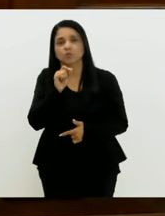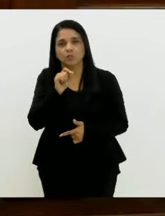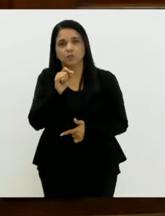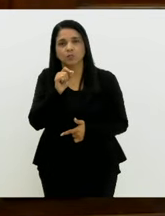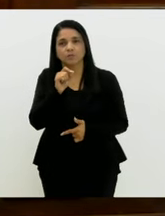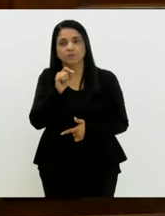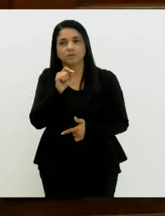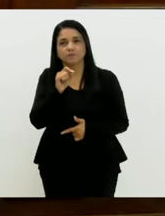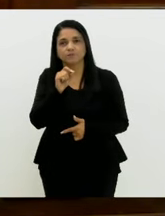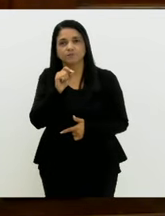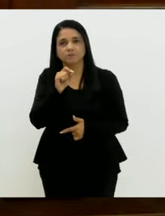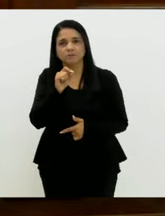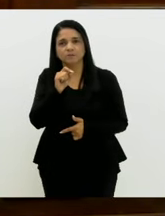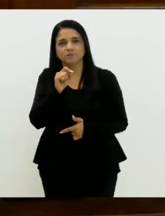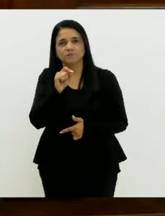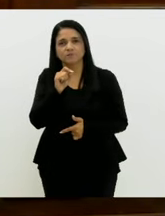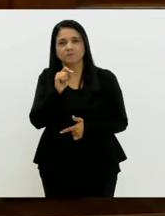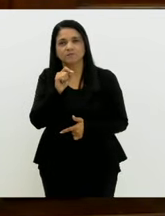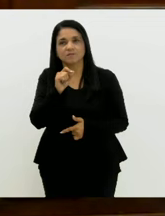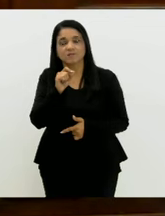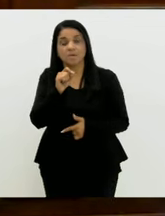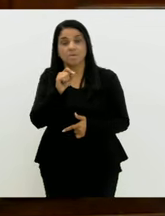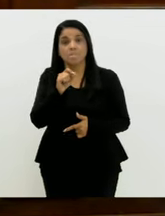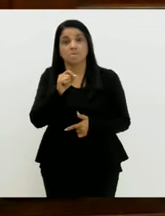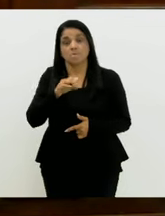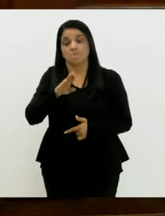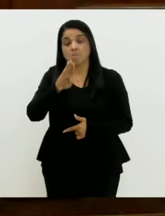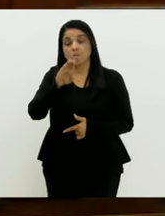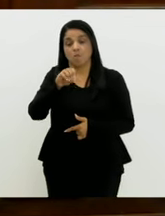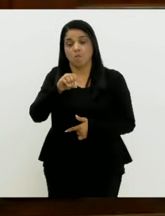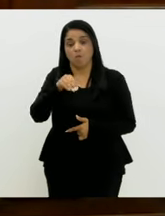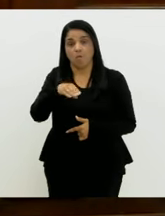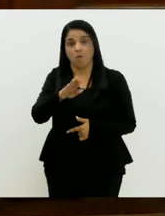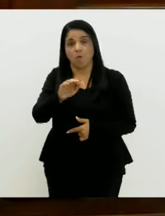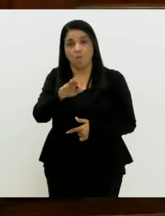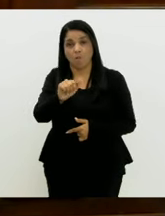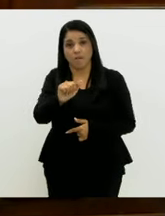bombas para colocar ali, para tirar água de dentro do pilar.